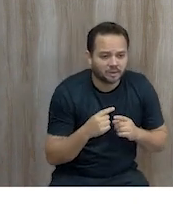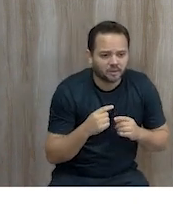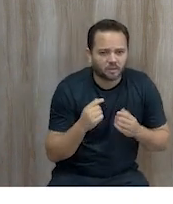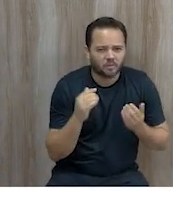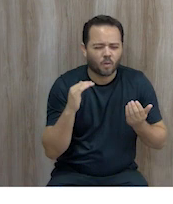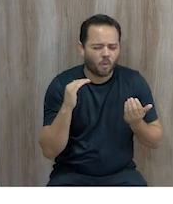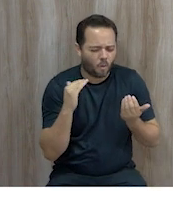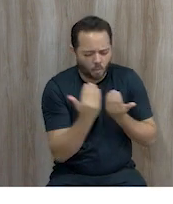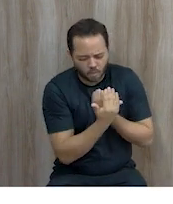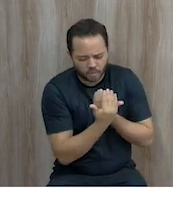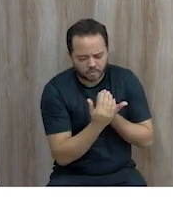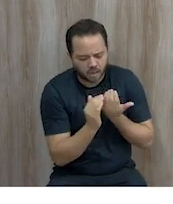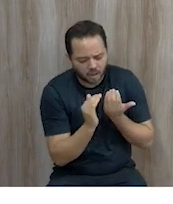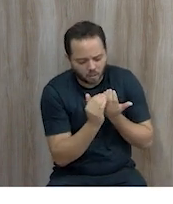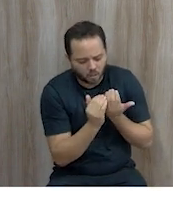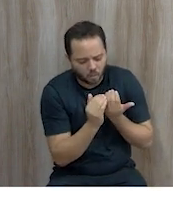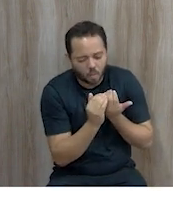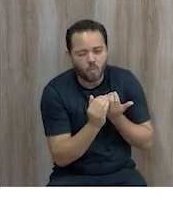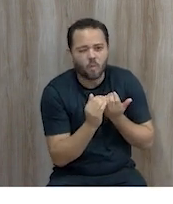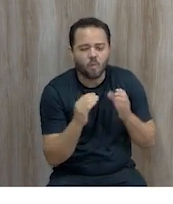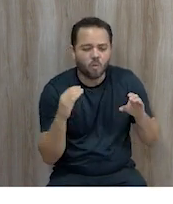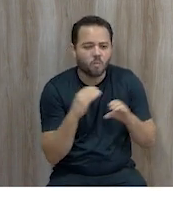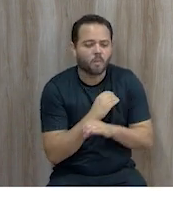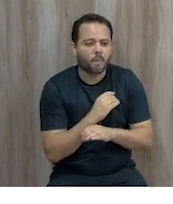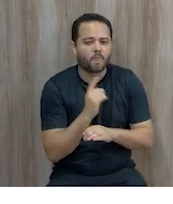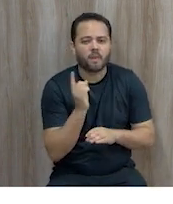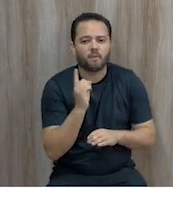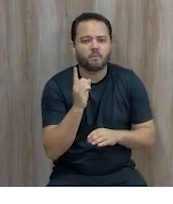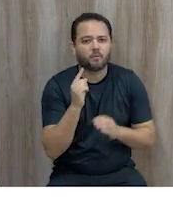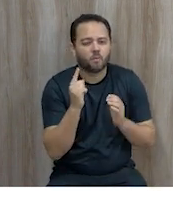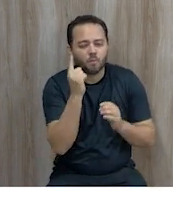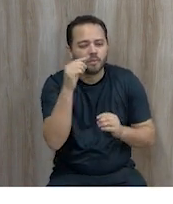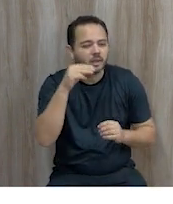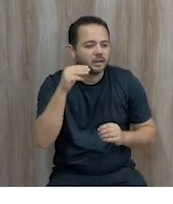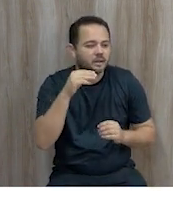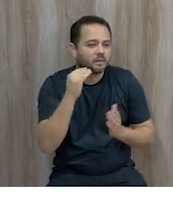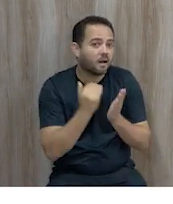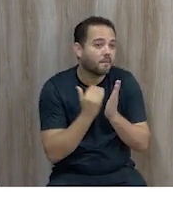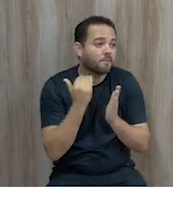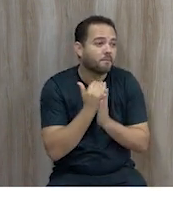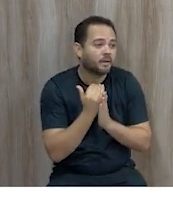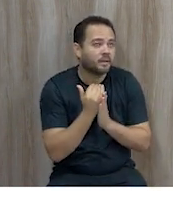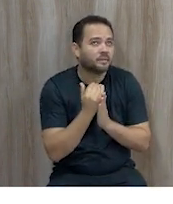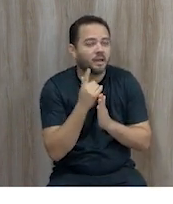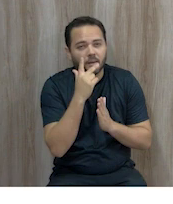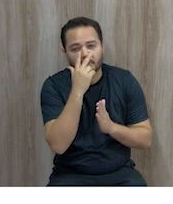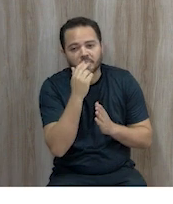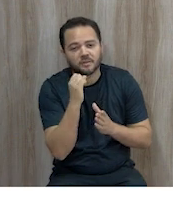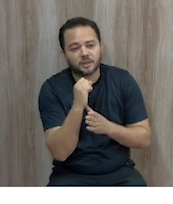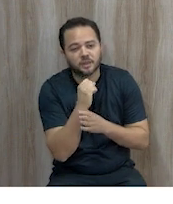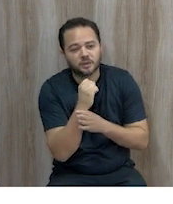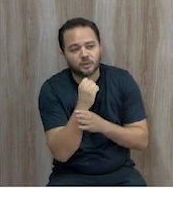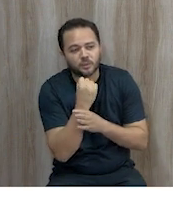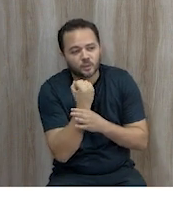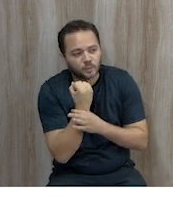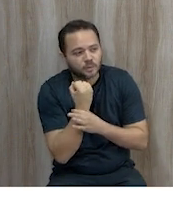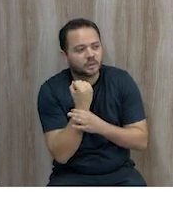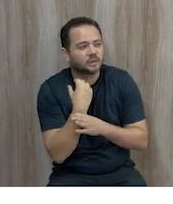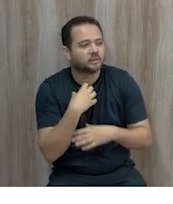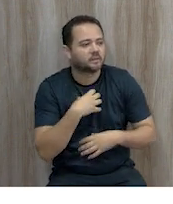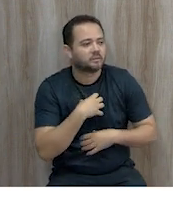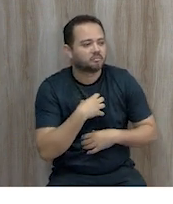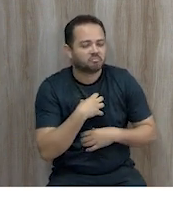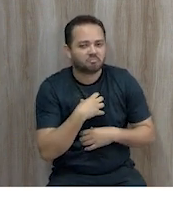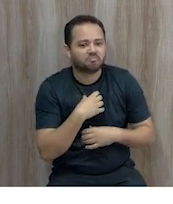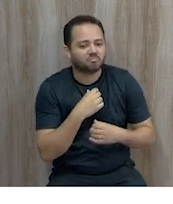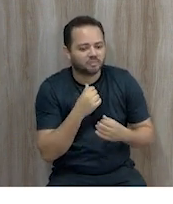completo. Então, esse 1 milímetro a mais em resina seria uma segurança, assim, uma sobrinha ali, porque